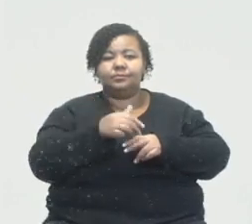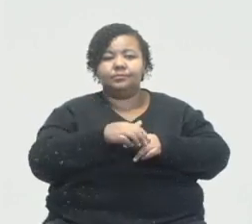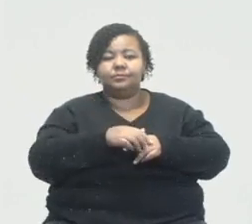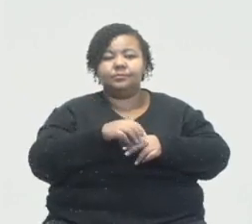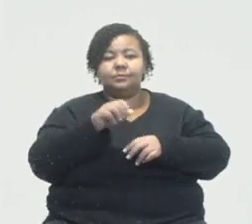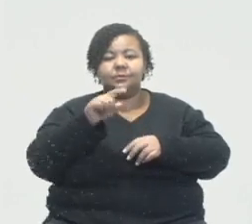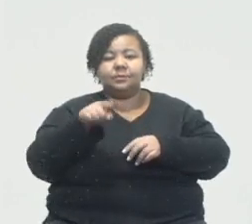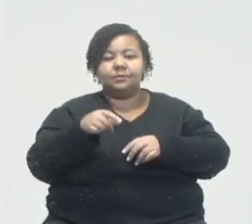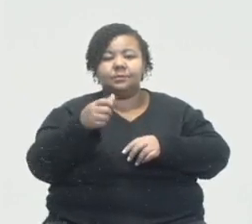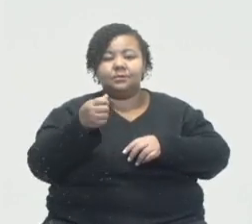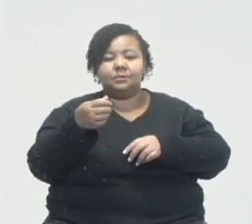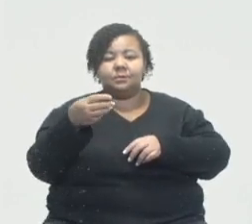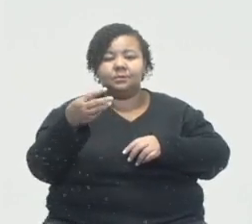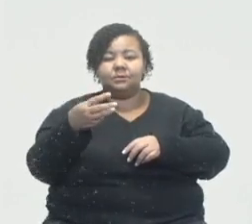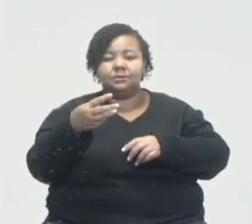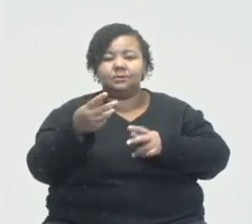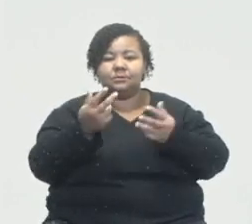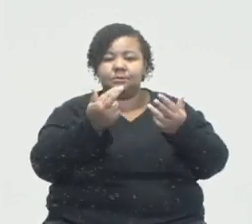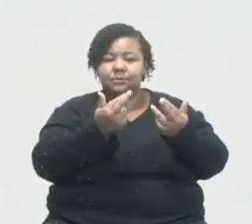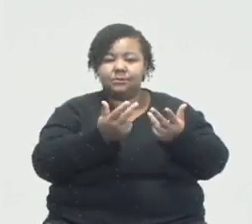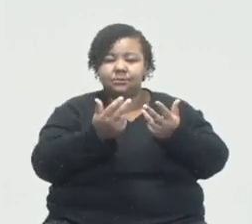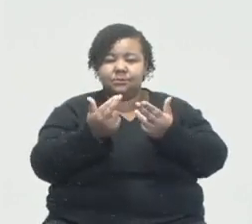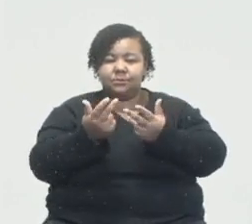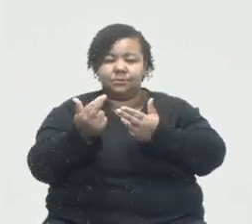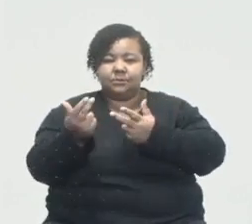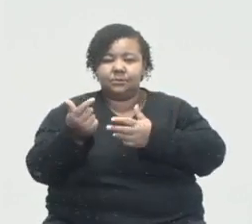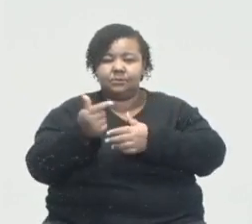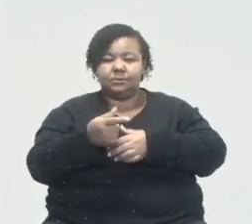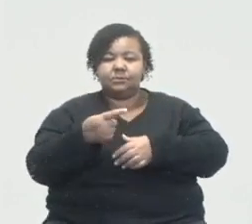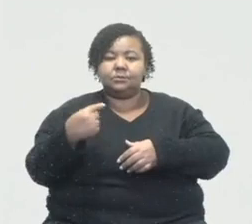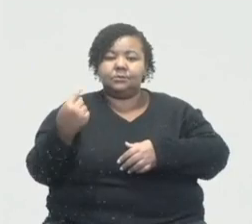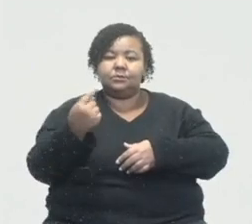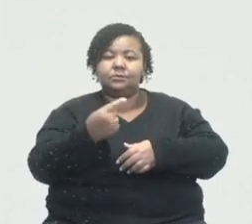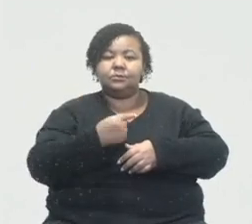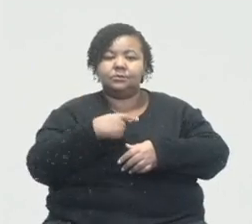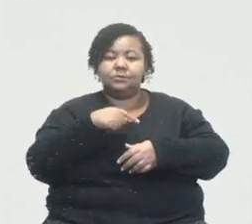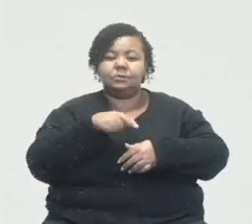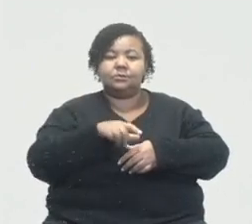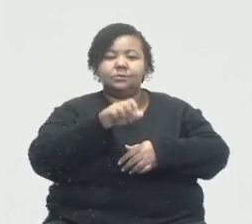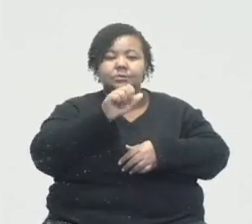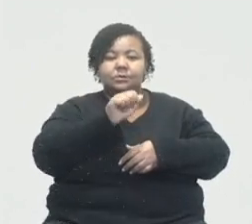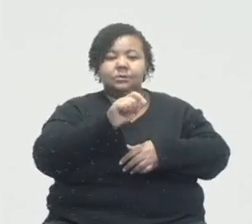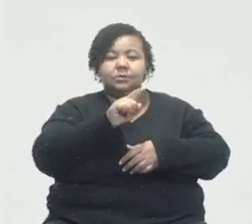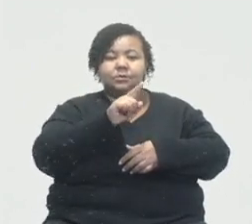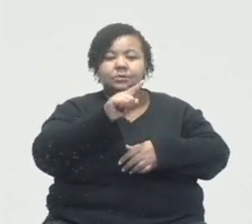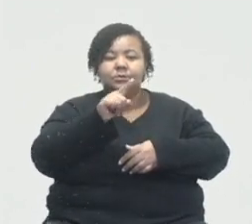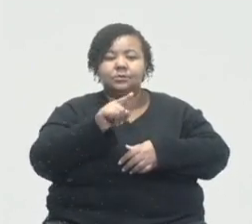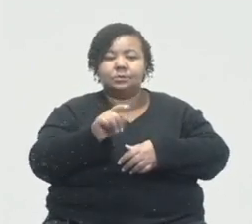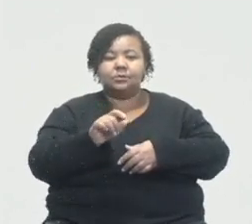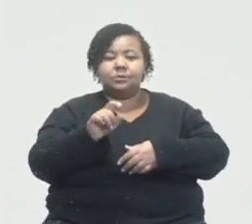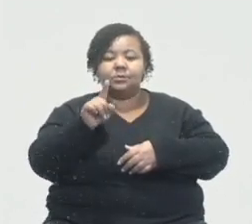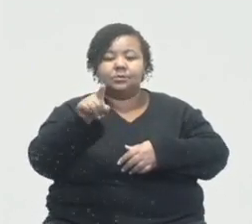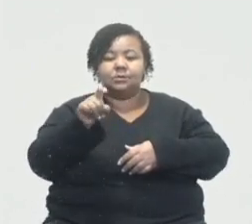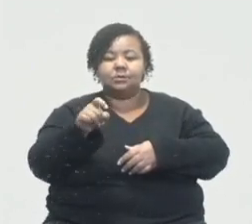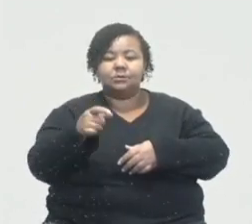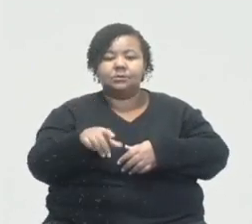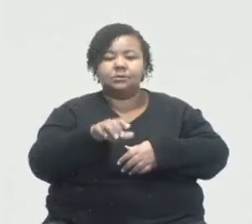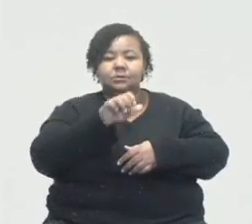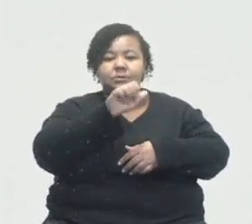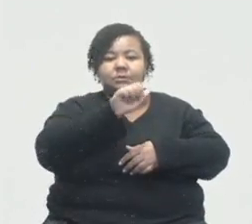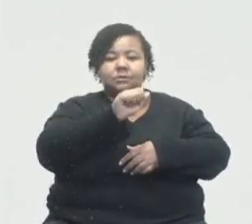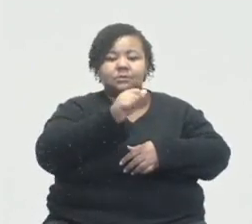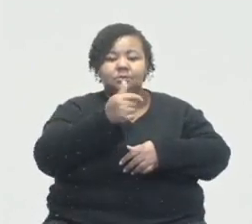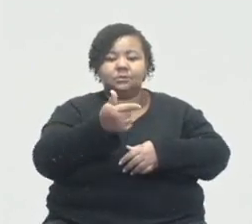e A3. Não temos uma igualdade de vetores? Então, nós temos que A1 é igual a x,